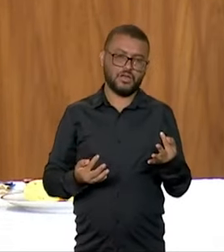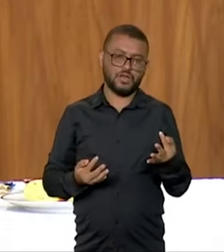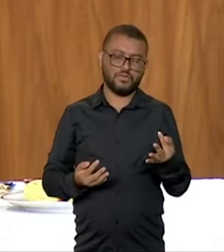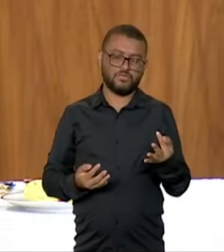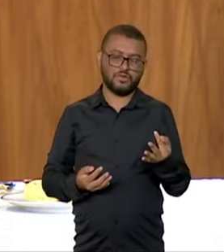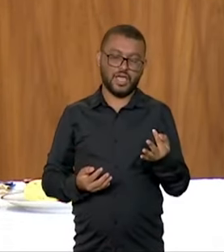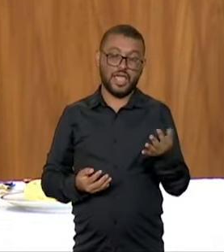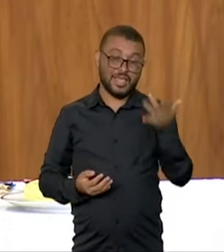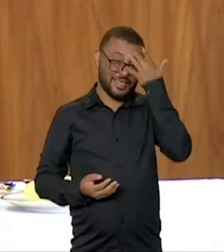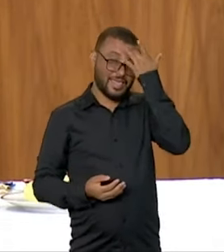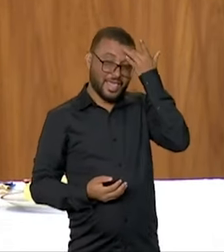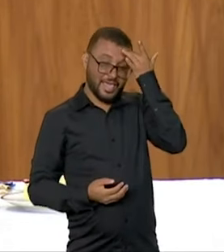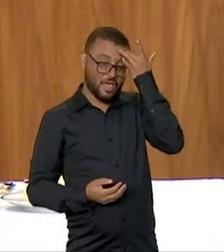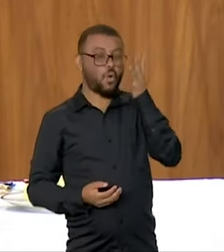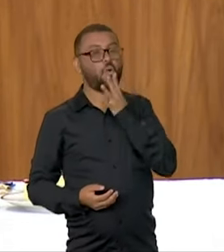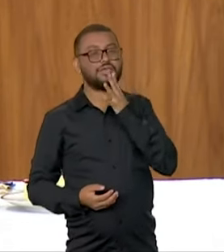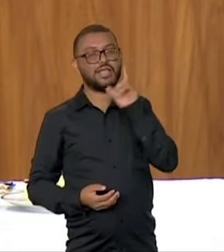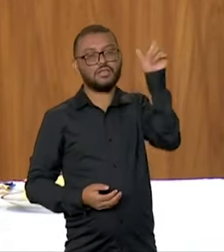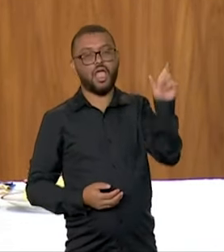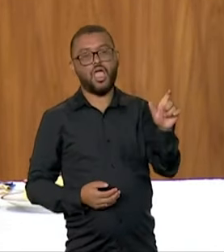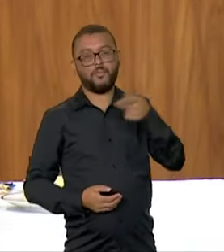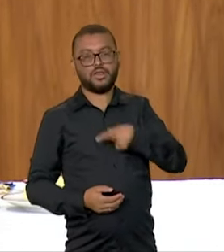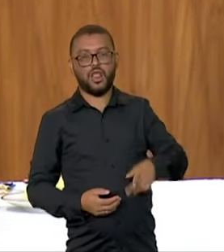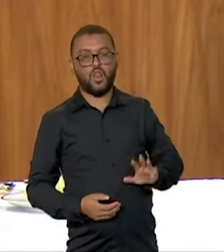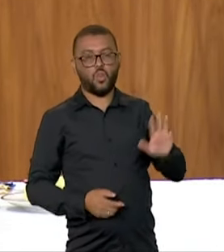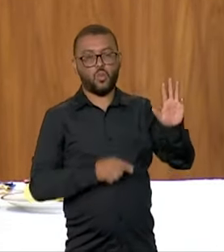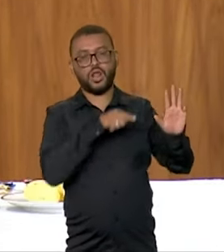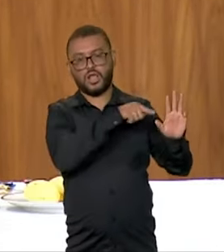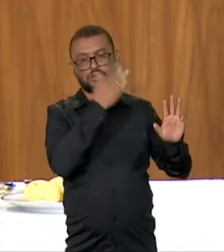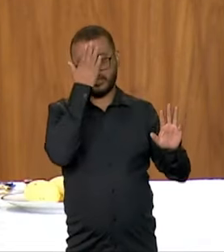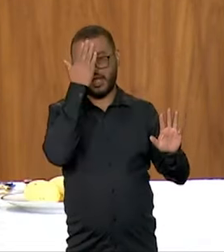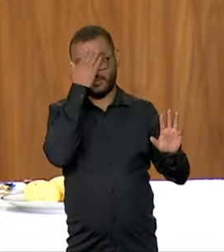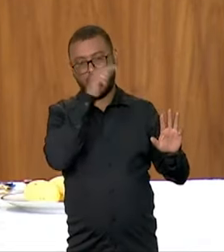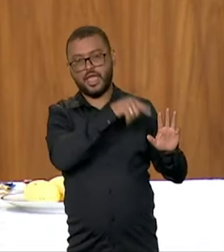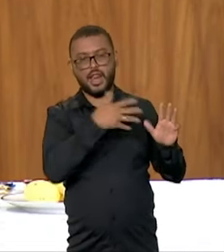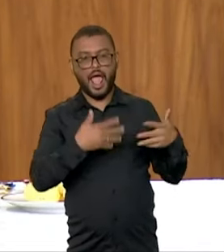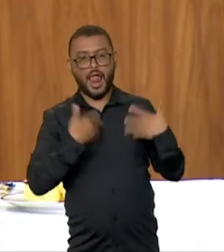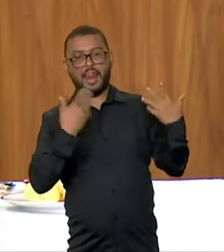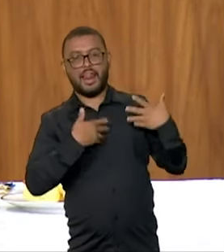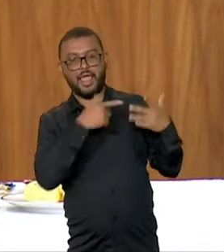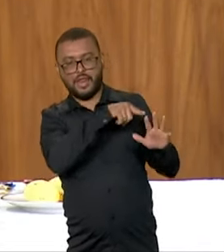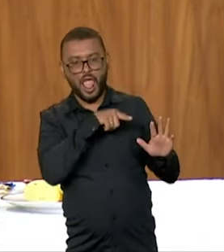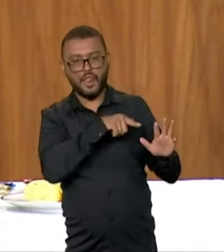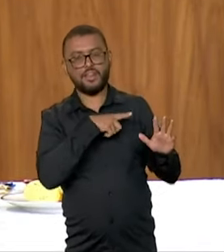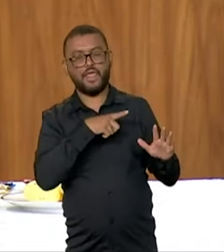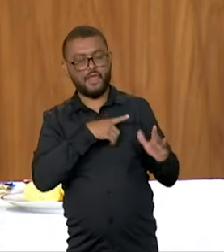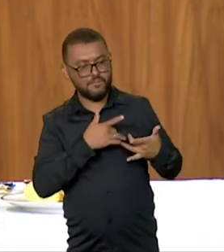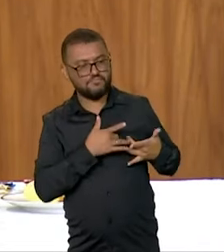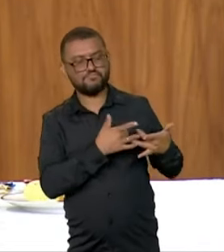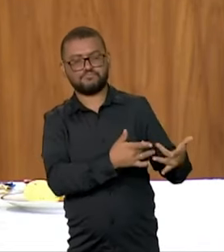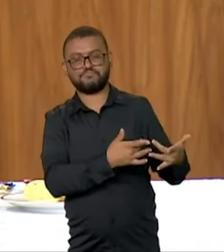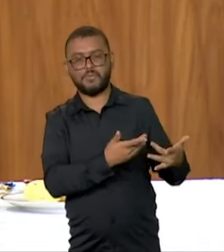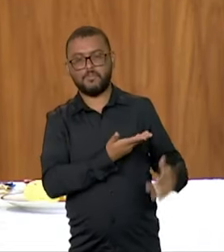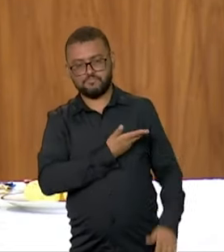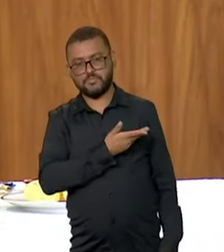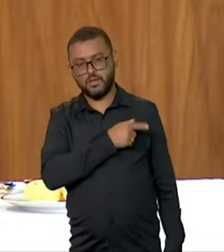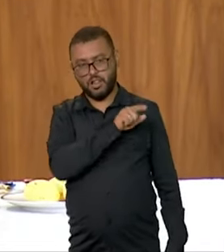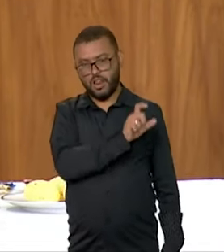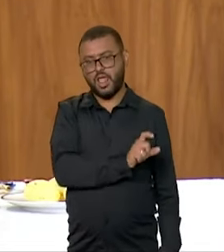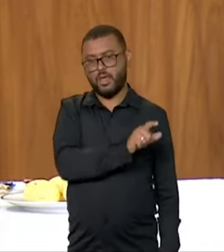o presidente Lula sabe da maneira alegre, fraterna, amiga, que